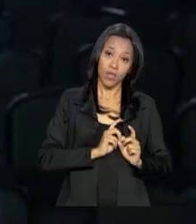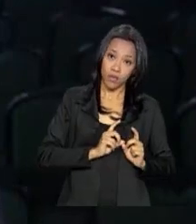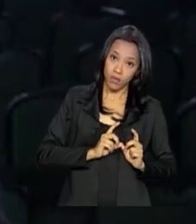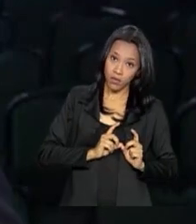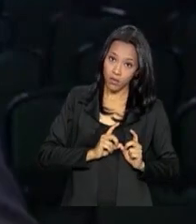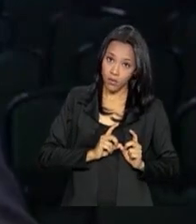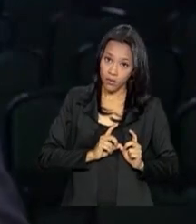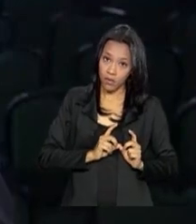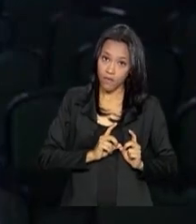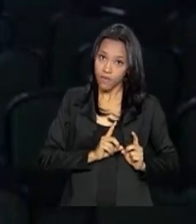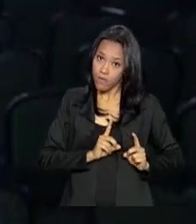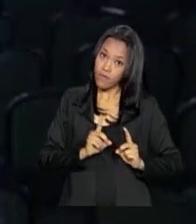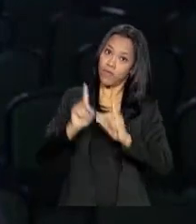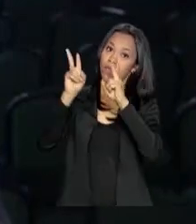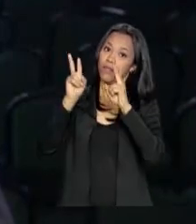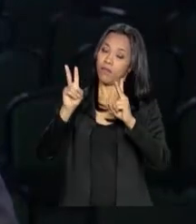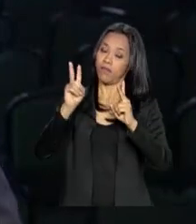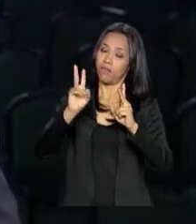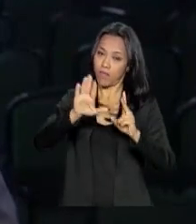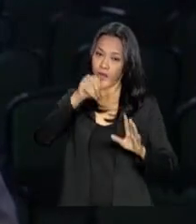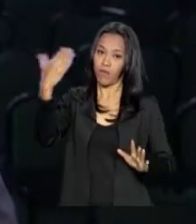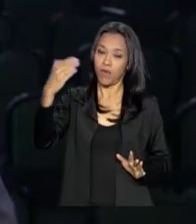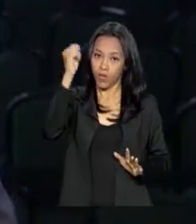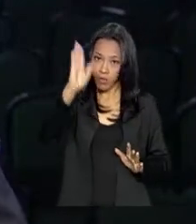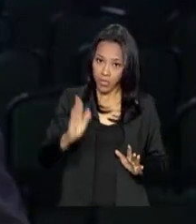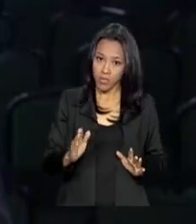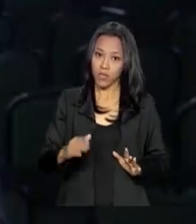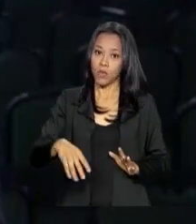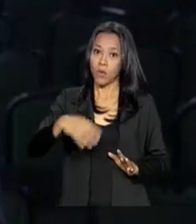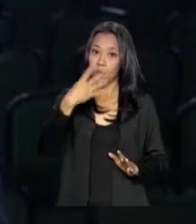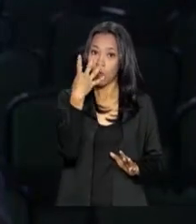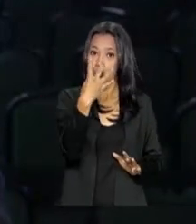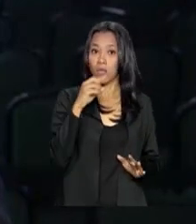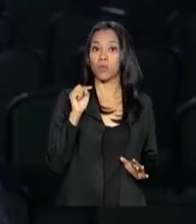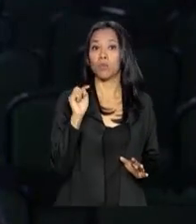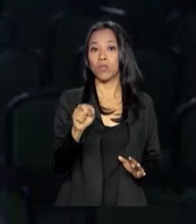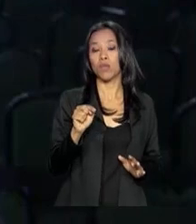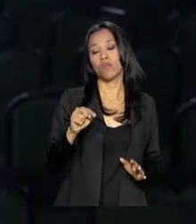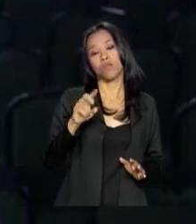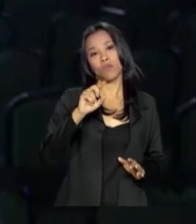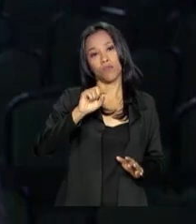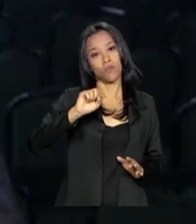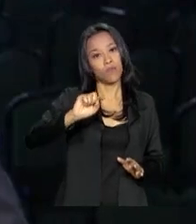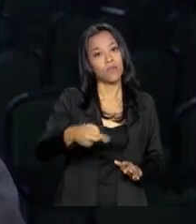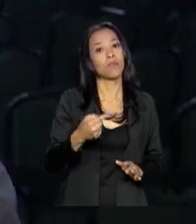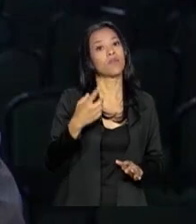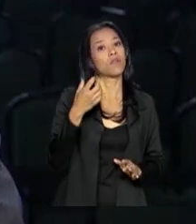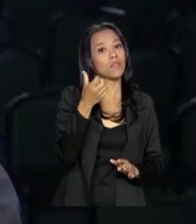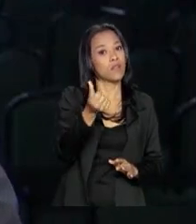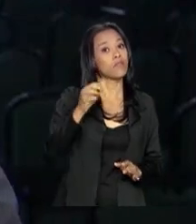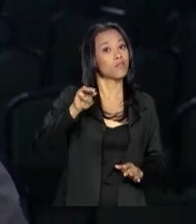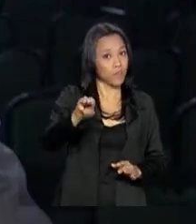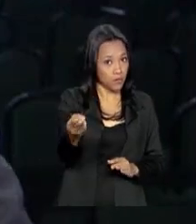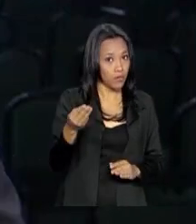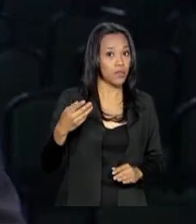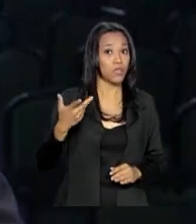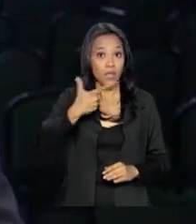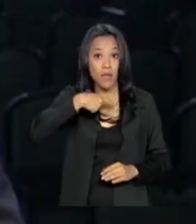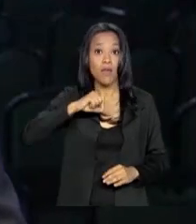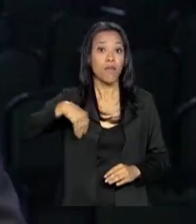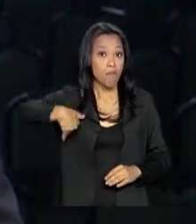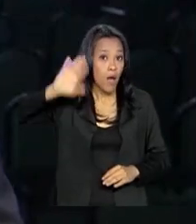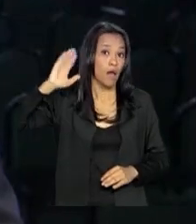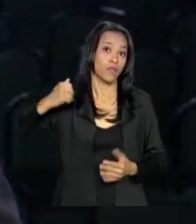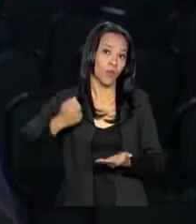ou seja, vendeu para o exterior cerca de 4,7 milhões de toneladas de aço. Um dos principais compradores de aço